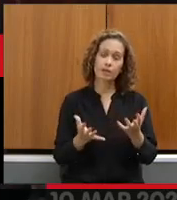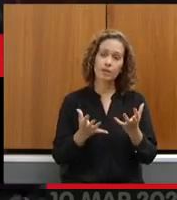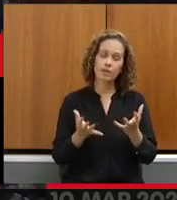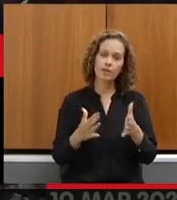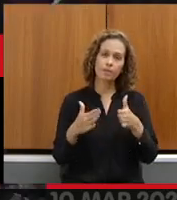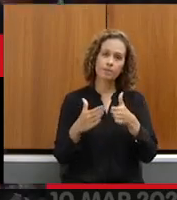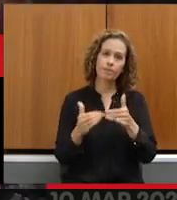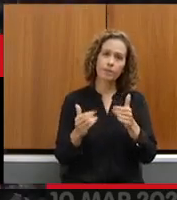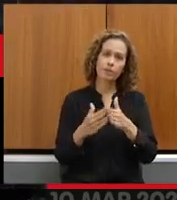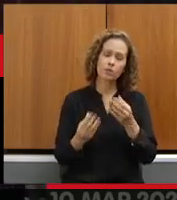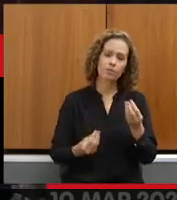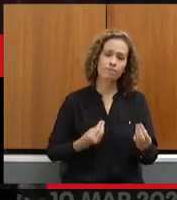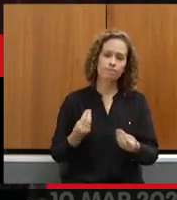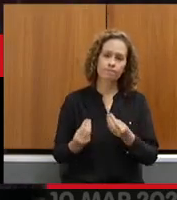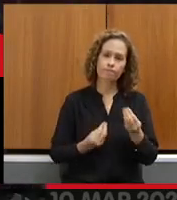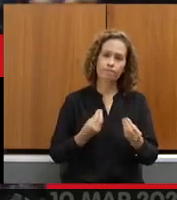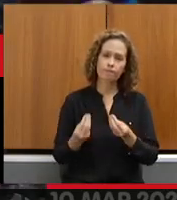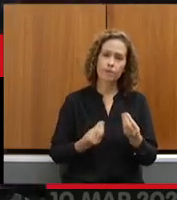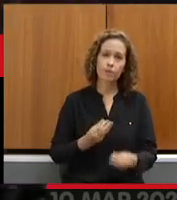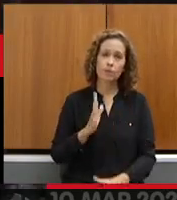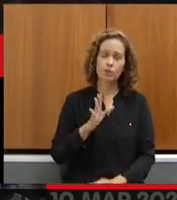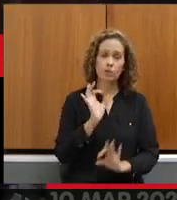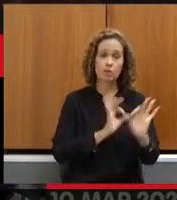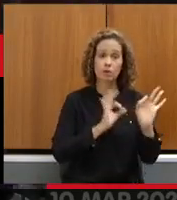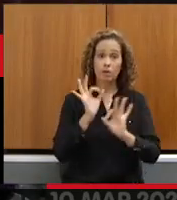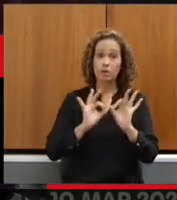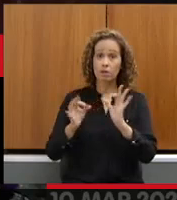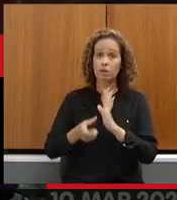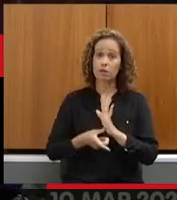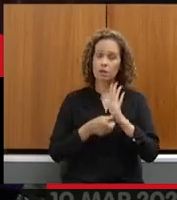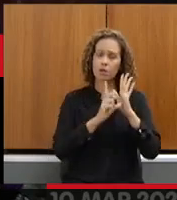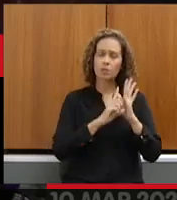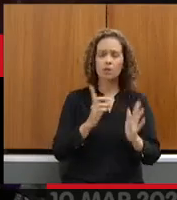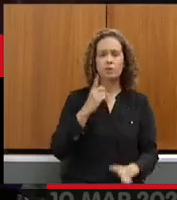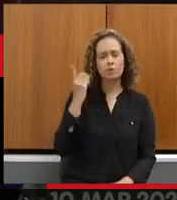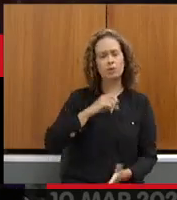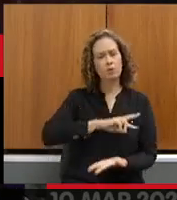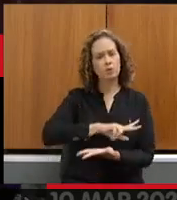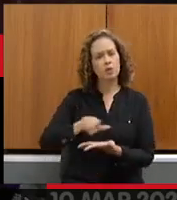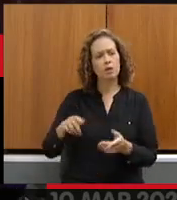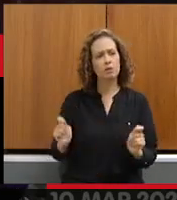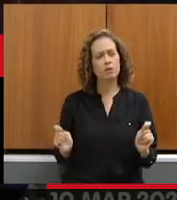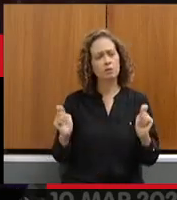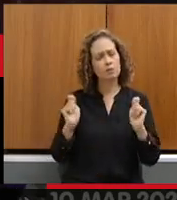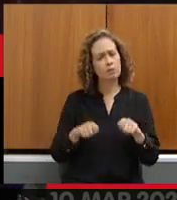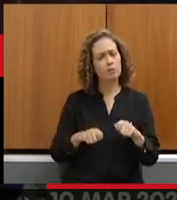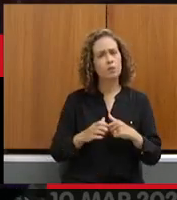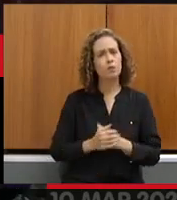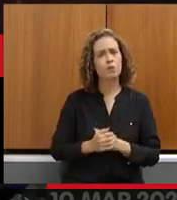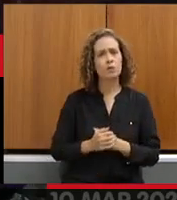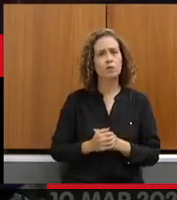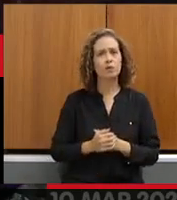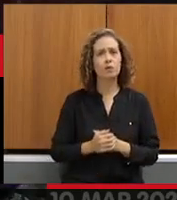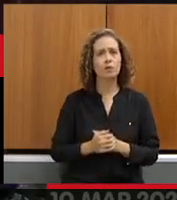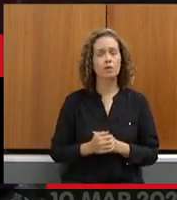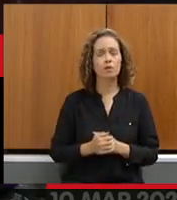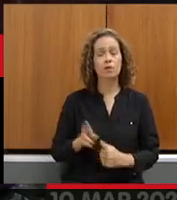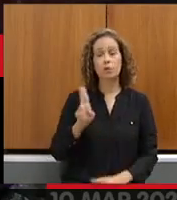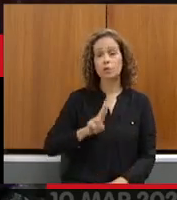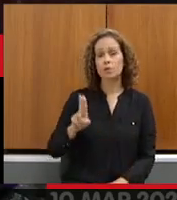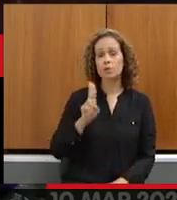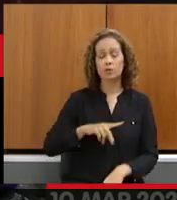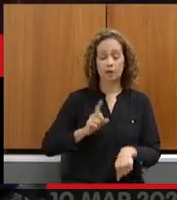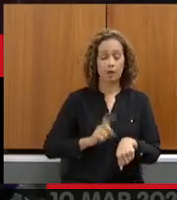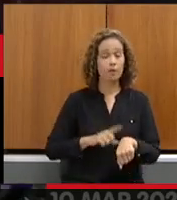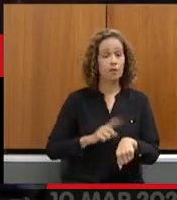solicitar como foi organizado anteriormente em que os deputados pudessem fazer o possível para usar dentro do tempo que